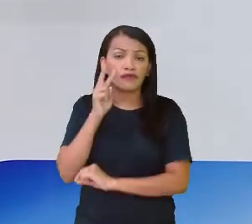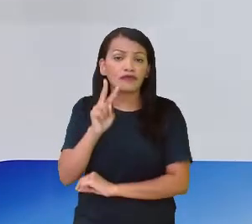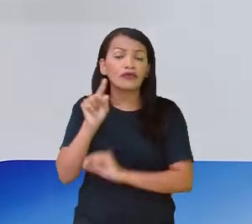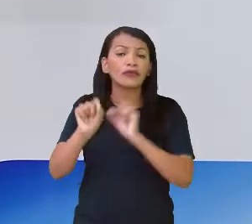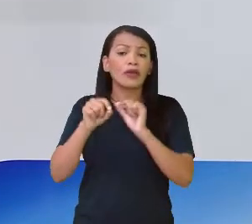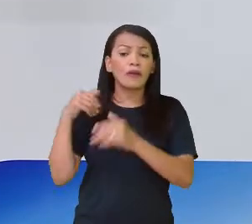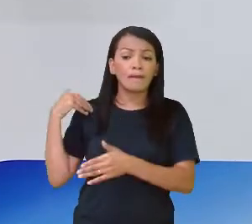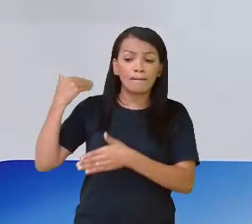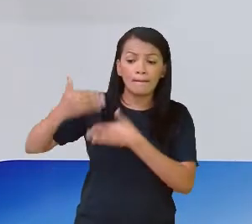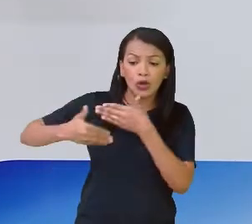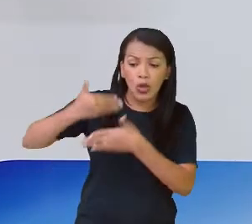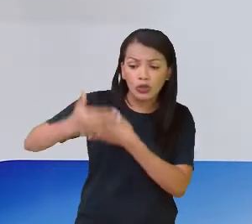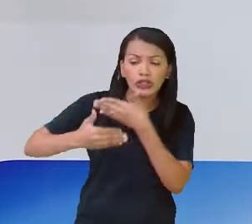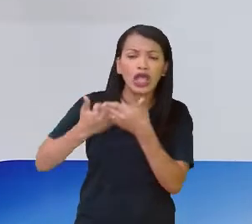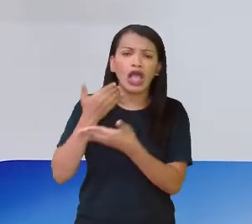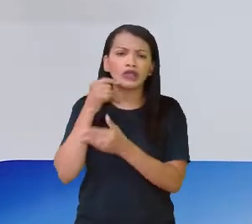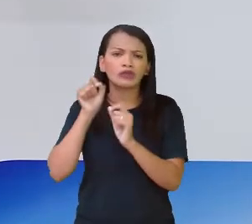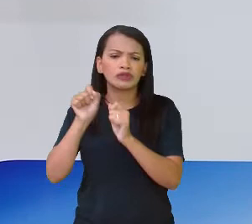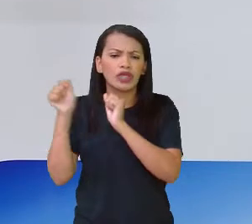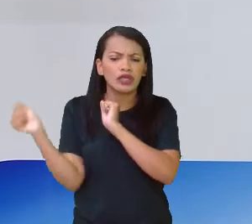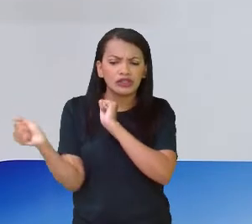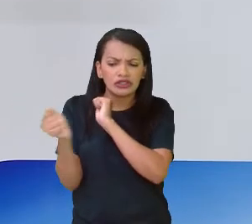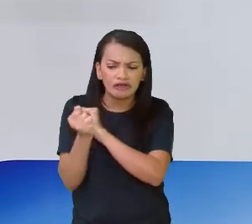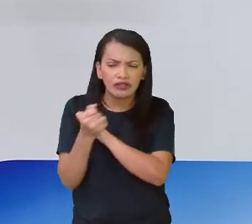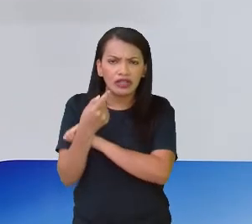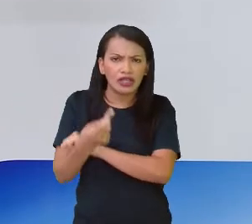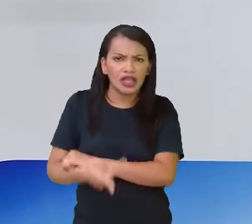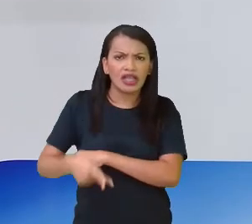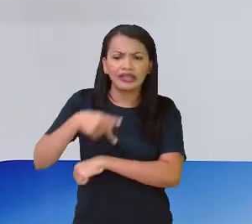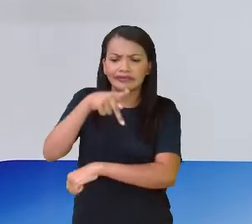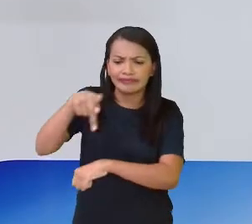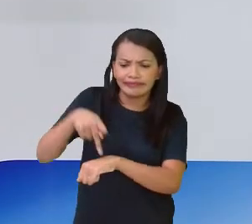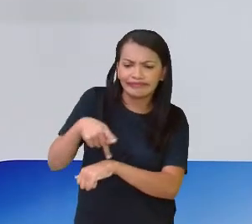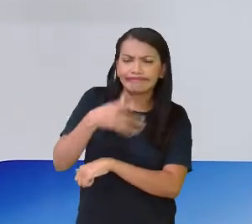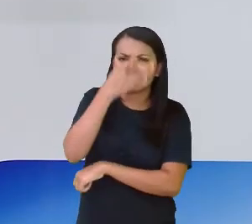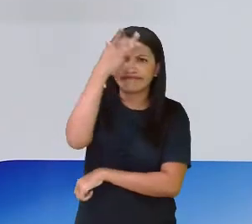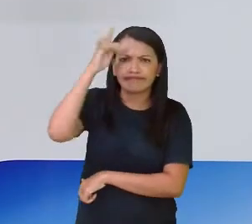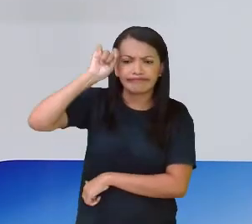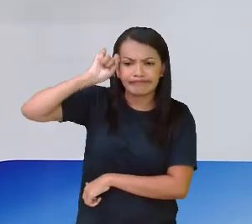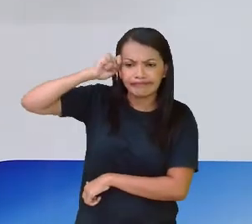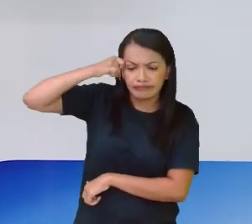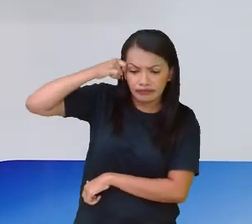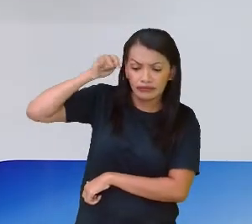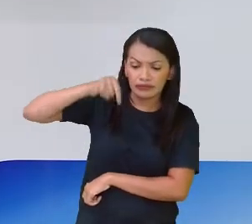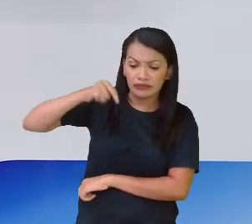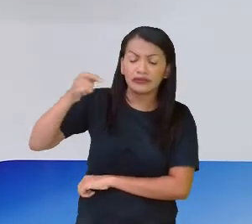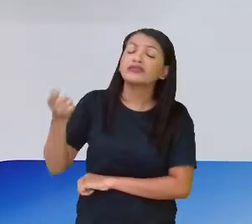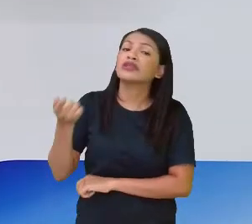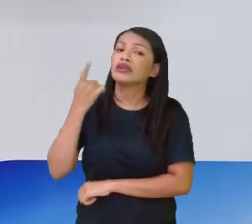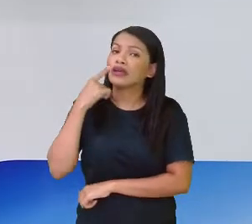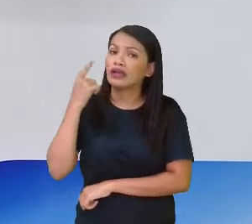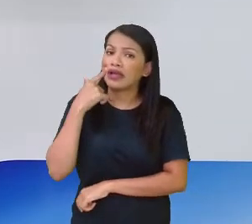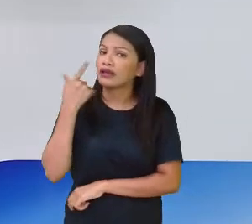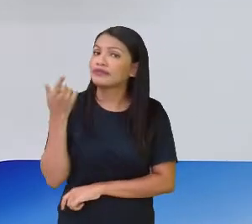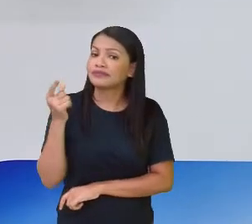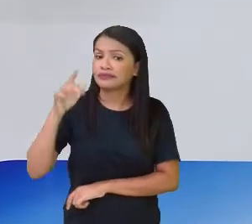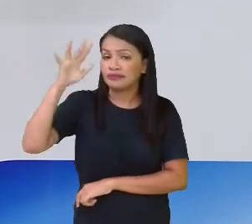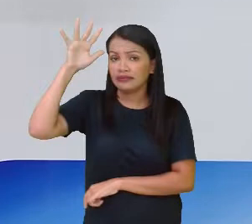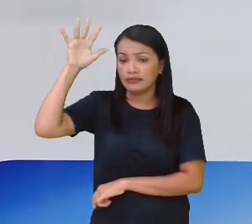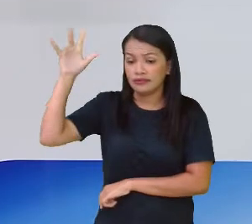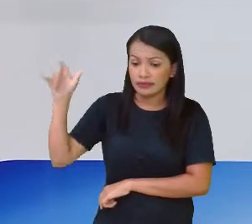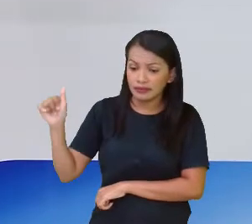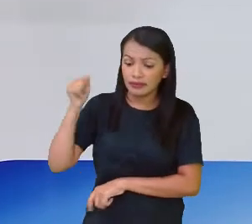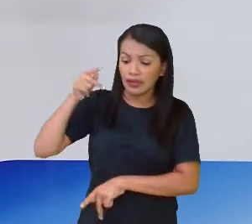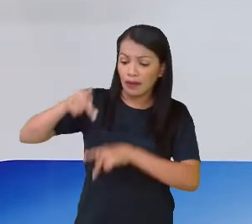o processo de escravidão aqui no nosso país, os negros trazidos daqui, muitas vezes da África, eram